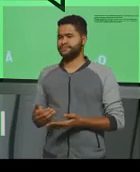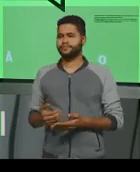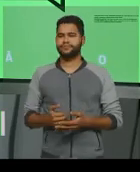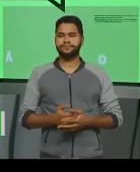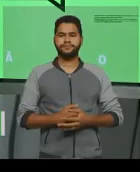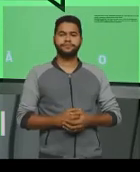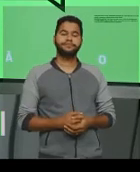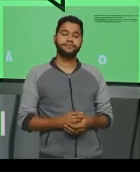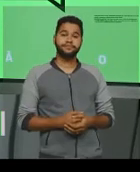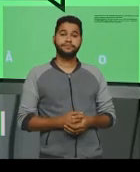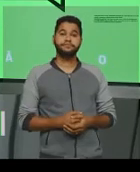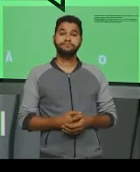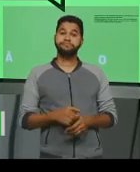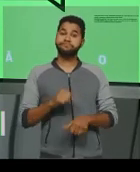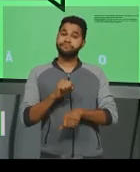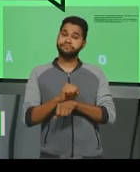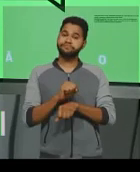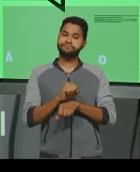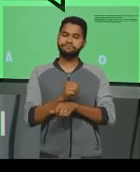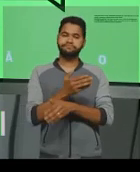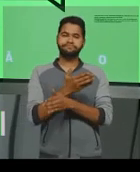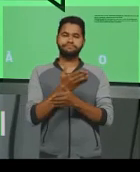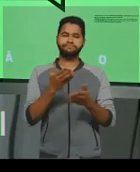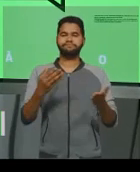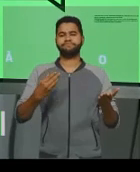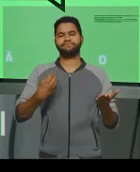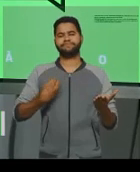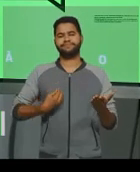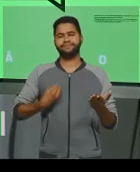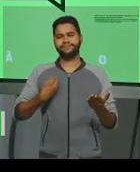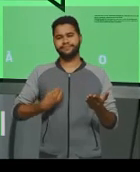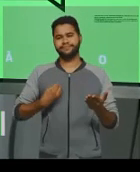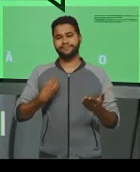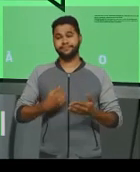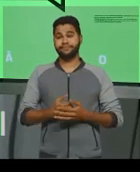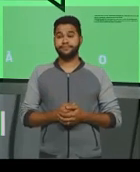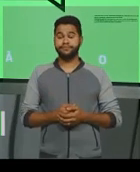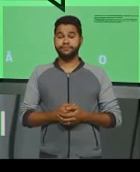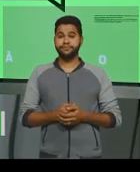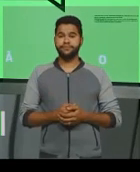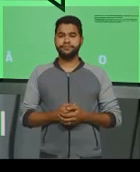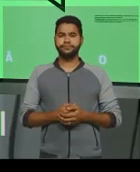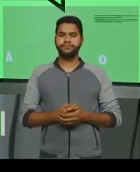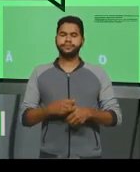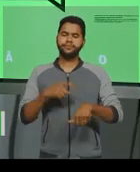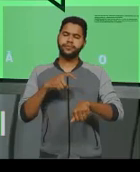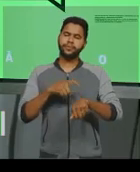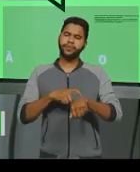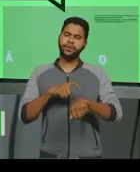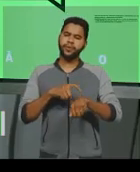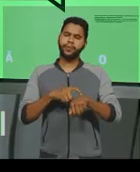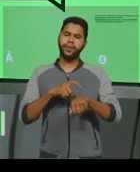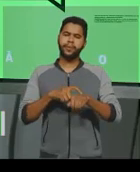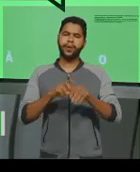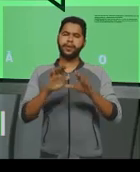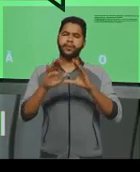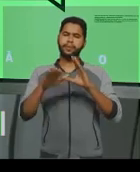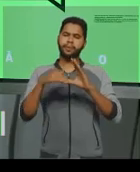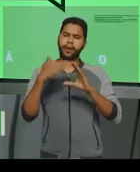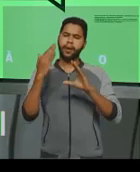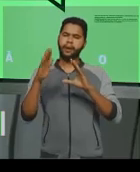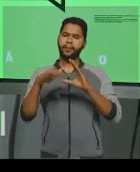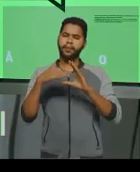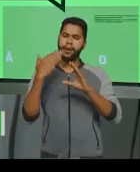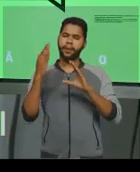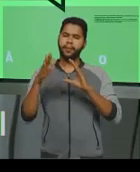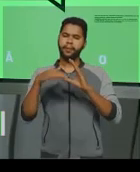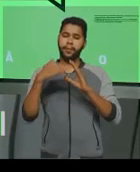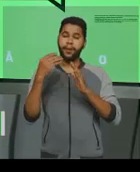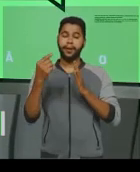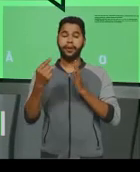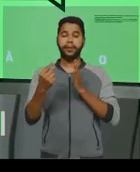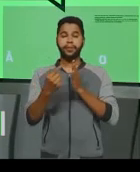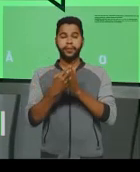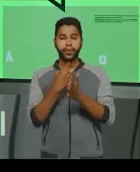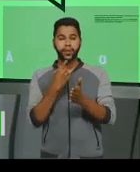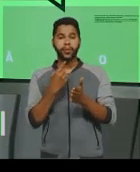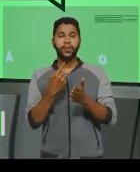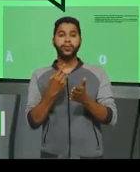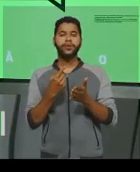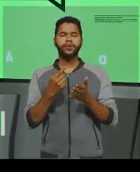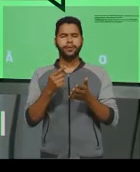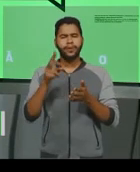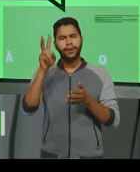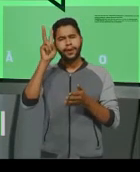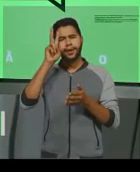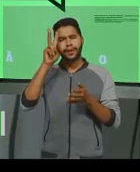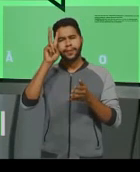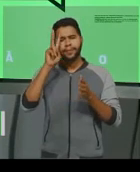2794. Estamos esperando a sua participação. Enquanto você envia mais algumas perguntas para a gente, vamos relembrar os